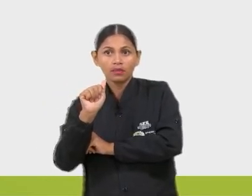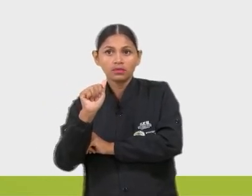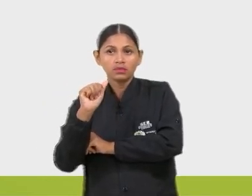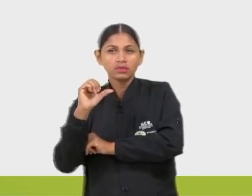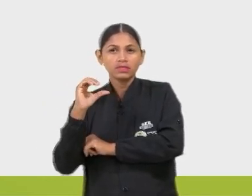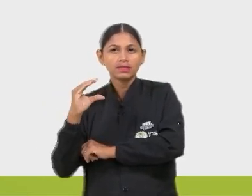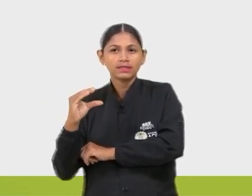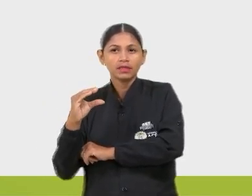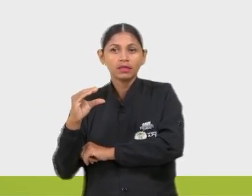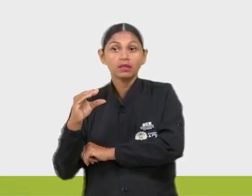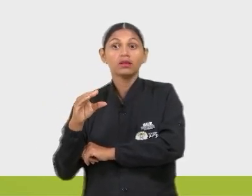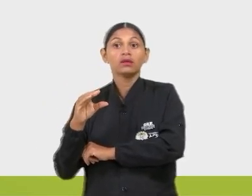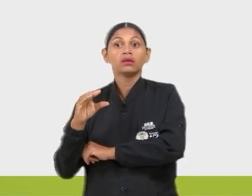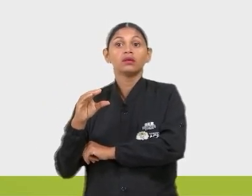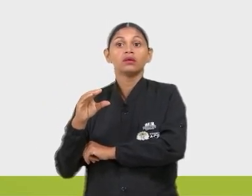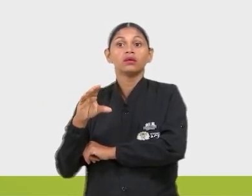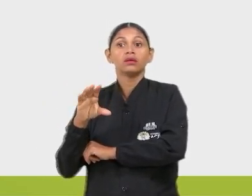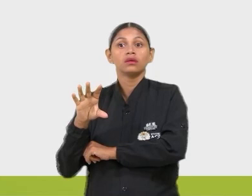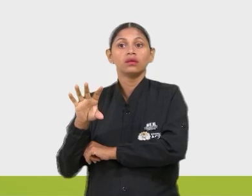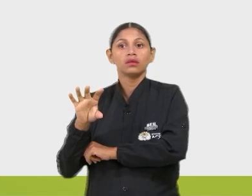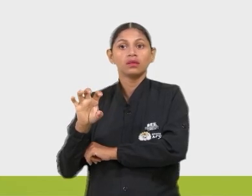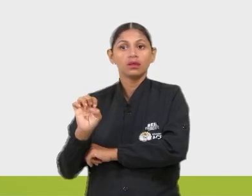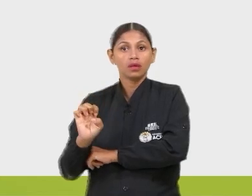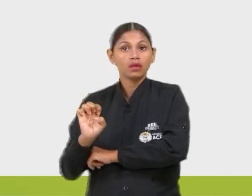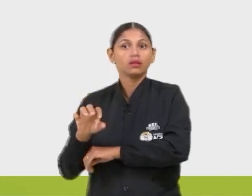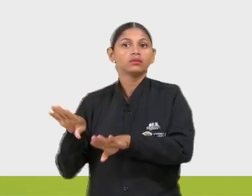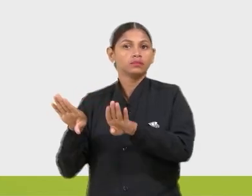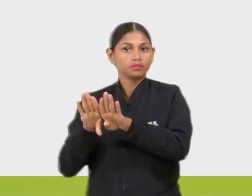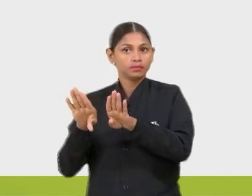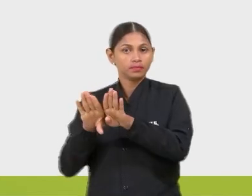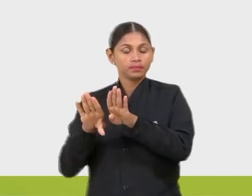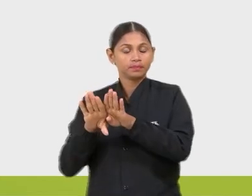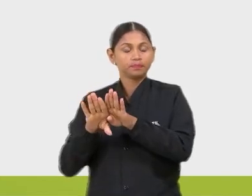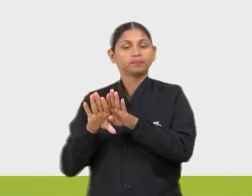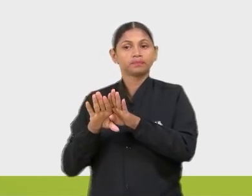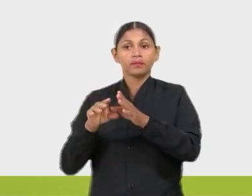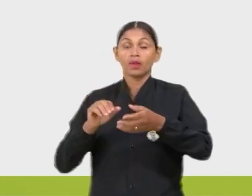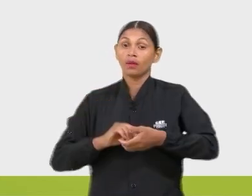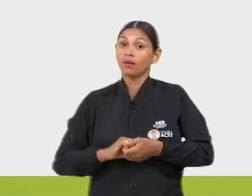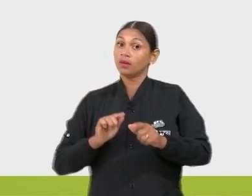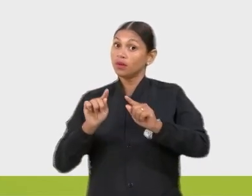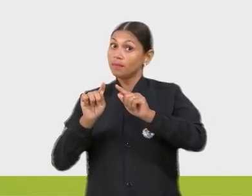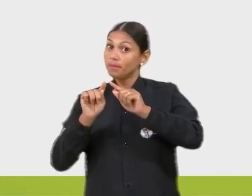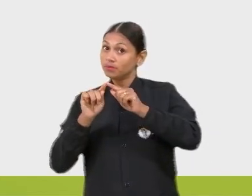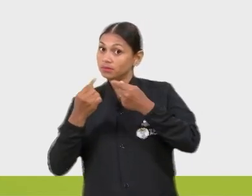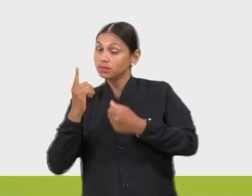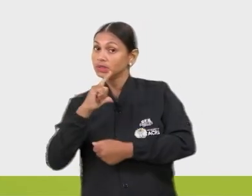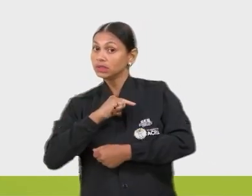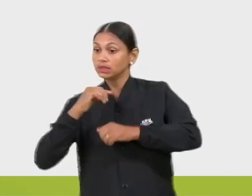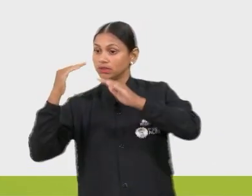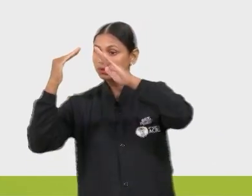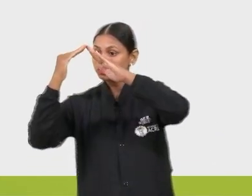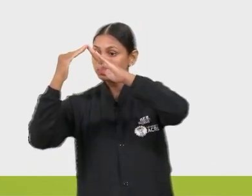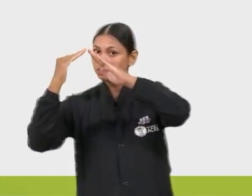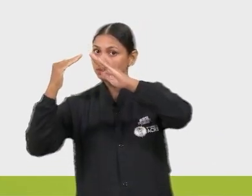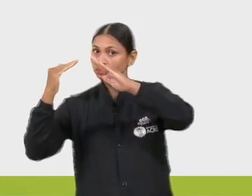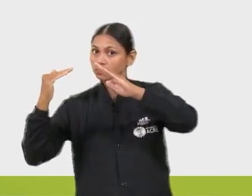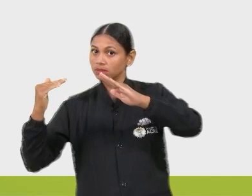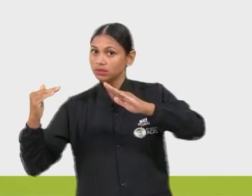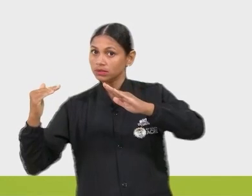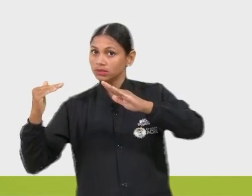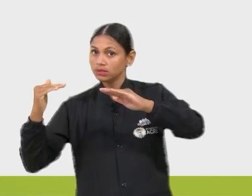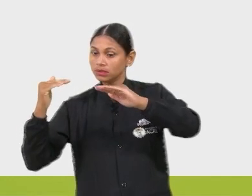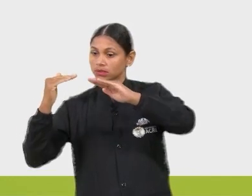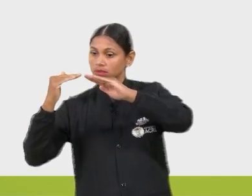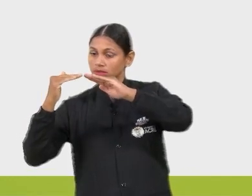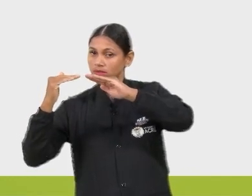seguir. Porém, quando eu olho para as faces laterais, aí vamos às observações, a gente tem a figura aqui, ó, nessa